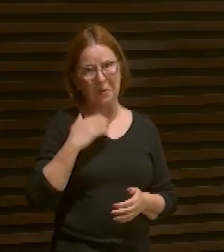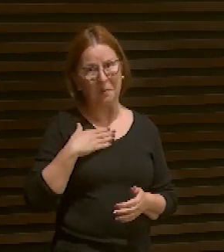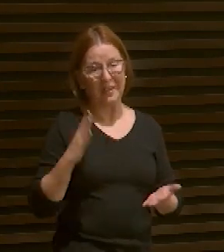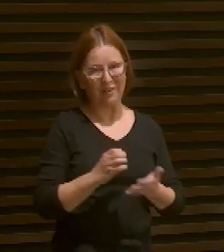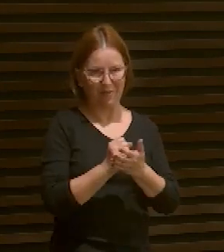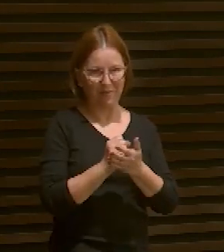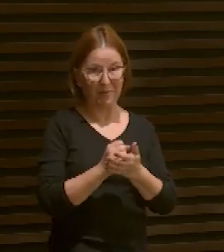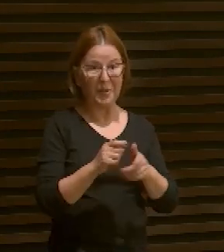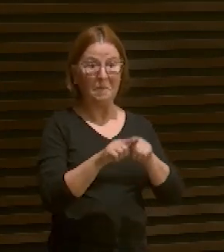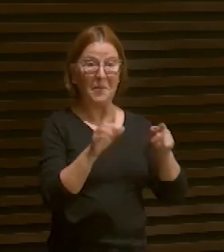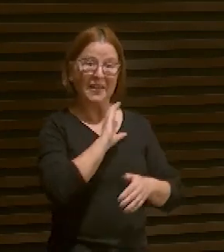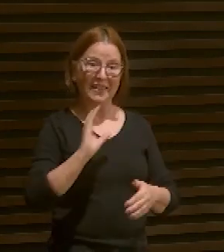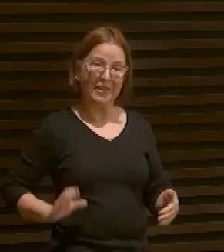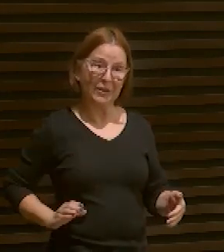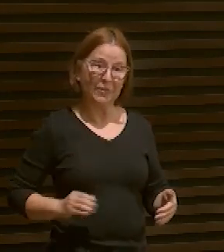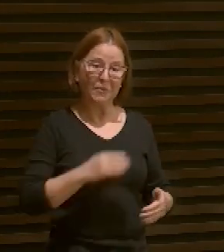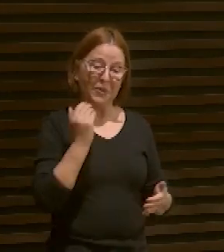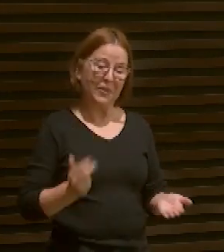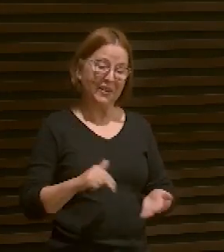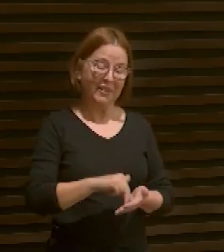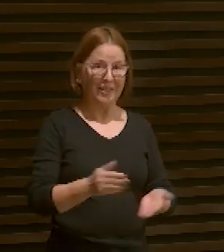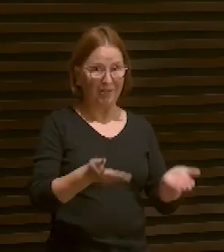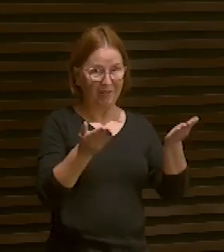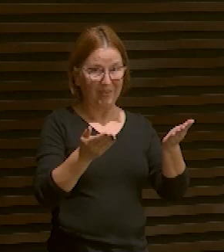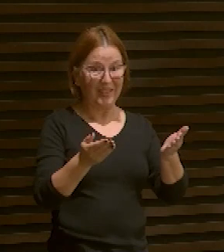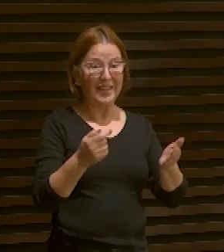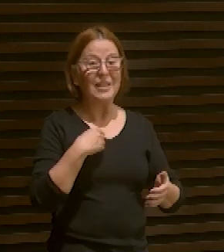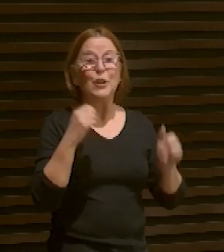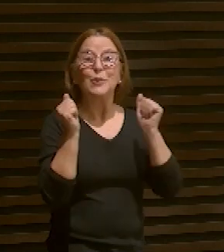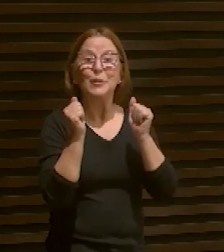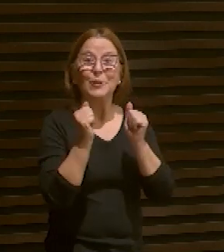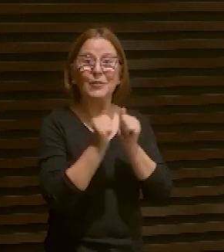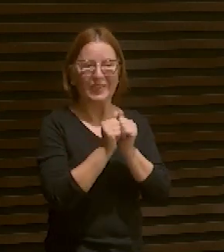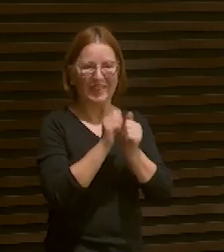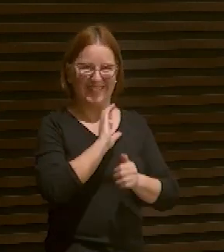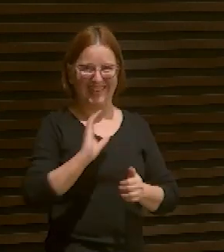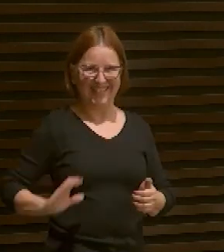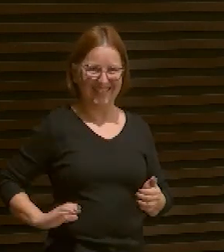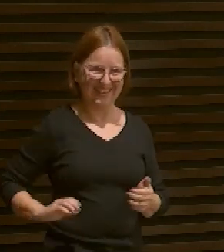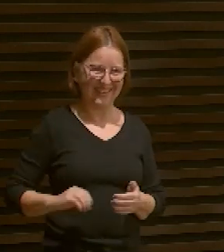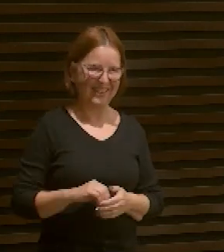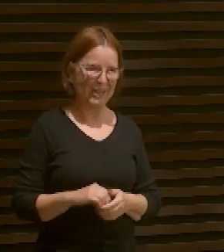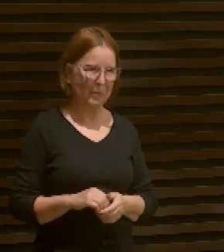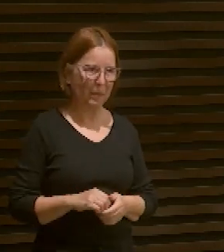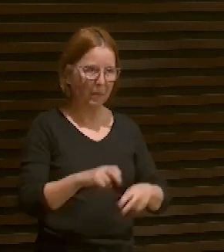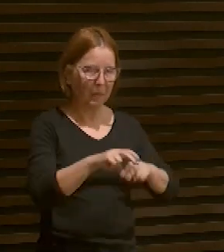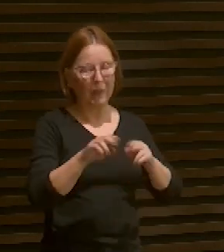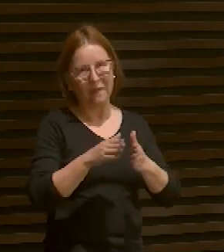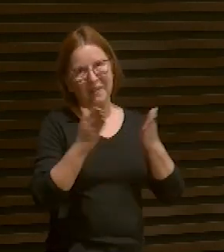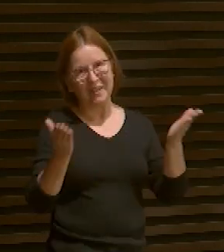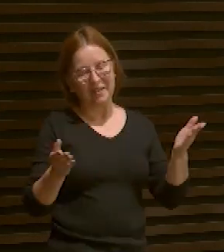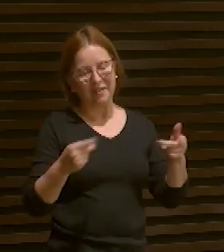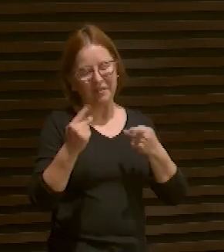morreu e ressuscitou, e eu morri e ressuscitei juntamente com ele. Por isso que a Bíblia nos diz que nós